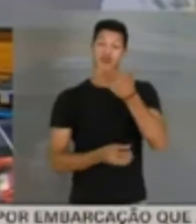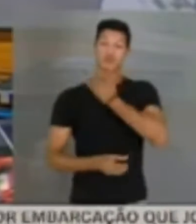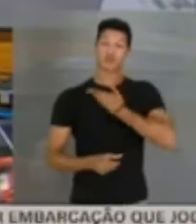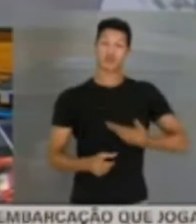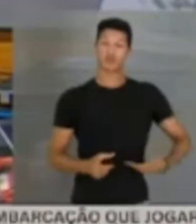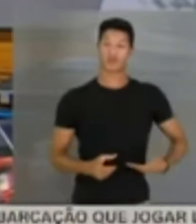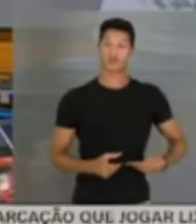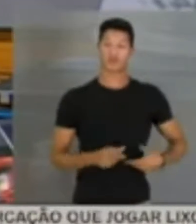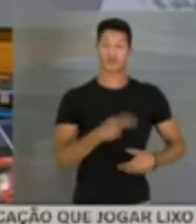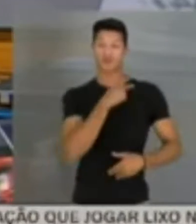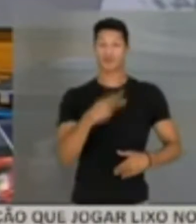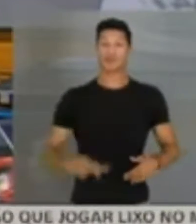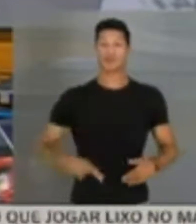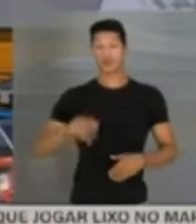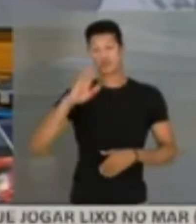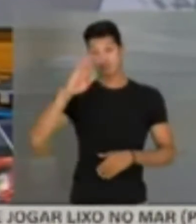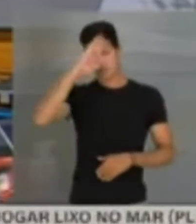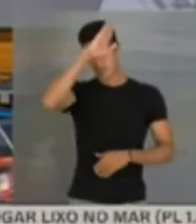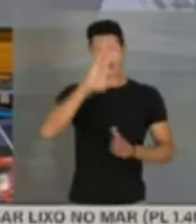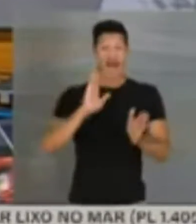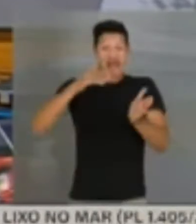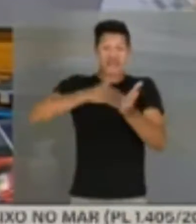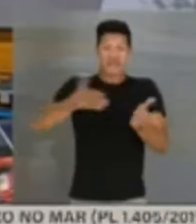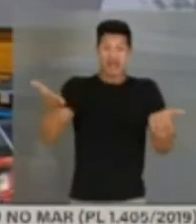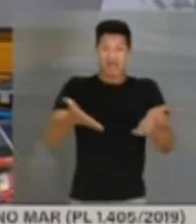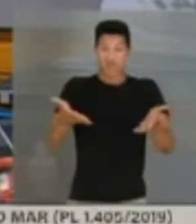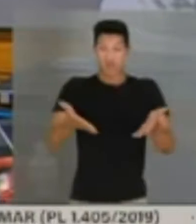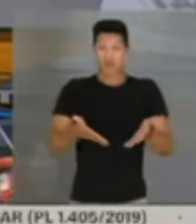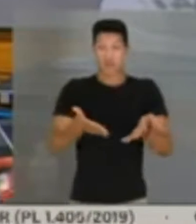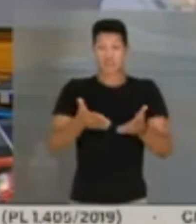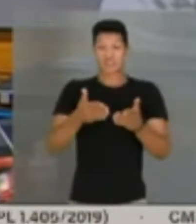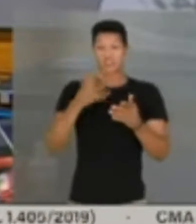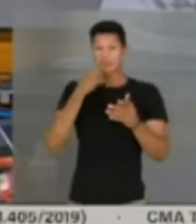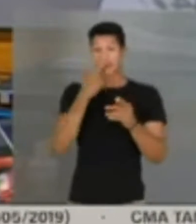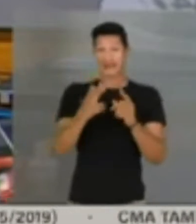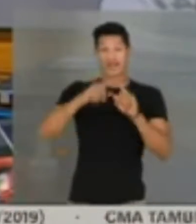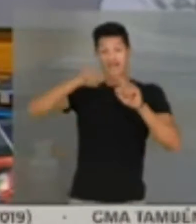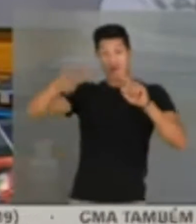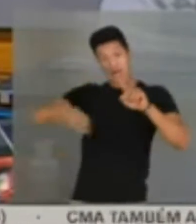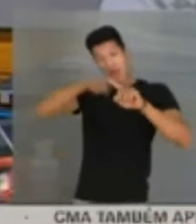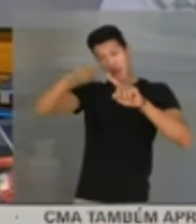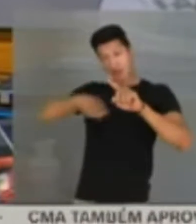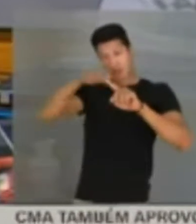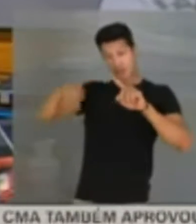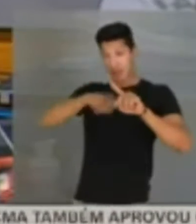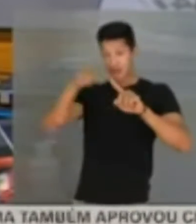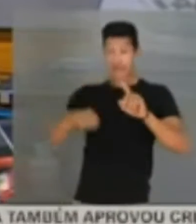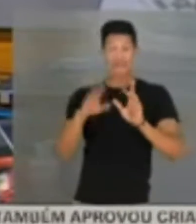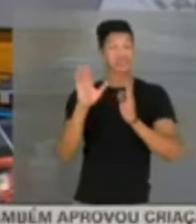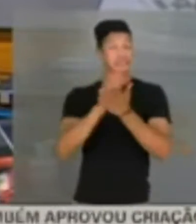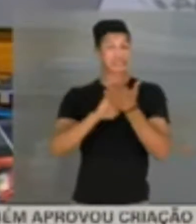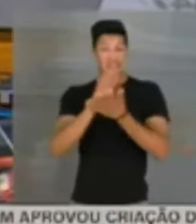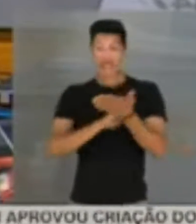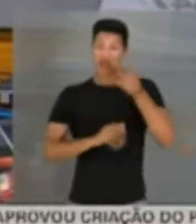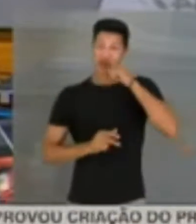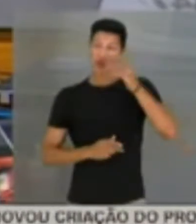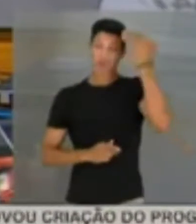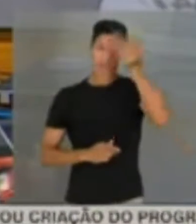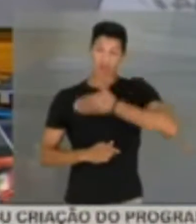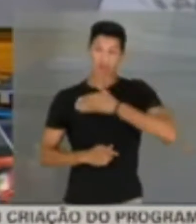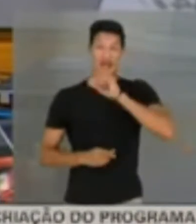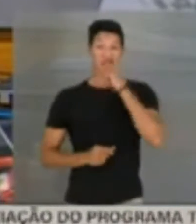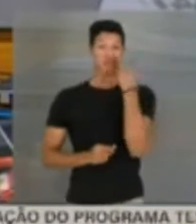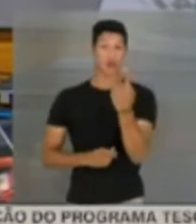no governo do presidente Bolsonaro. Até agora, rodaram em círculo o tempo todo e não conseguiram